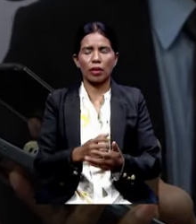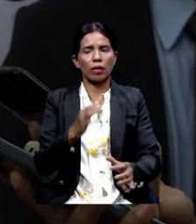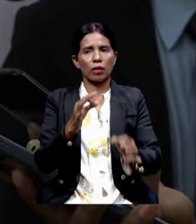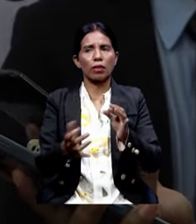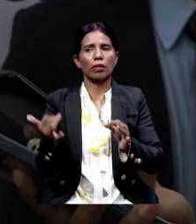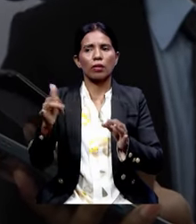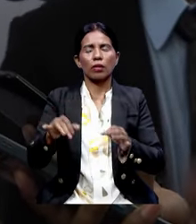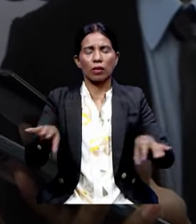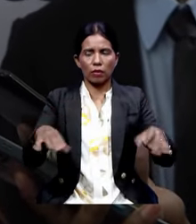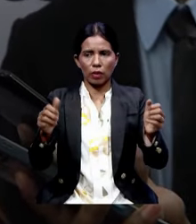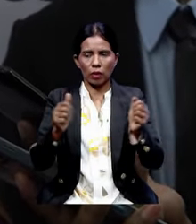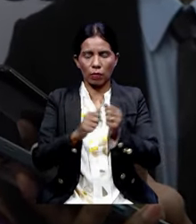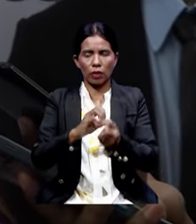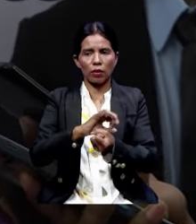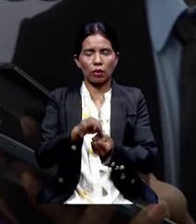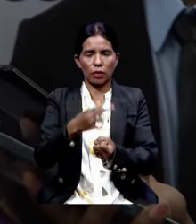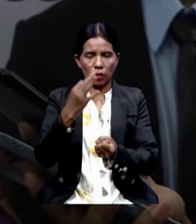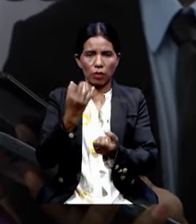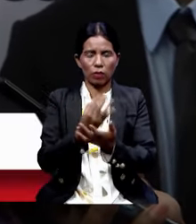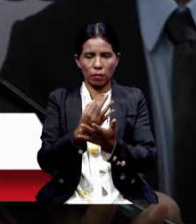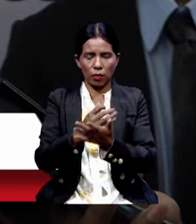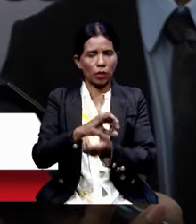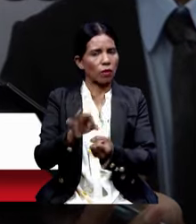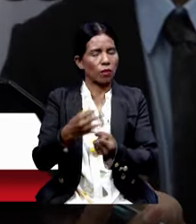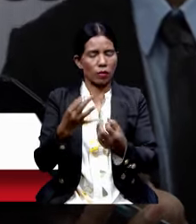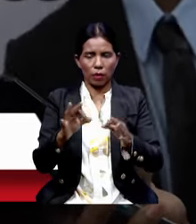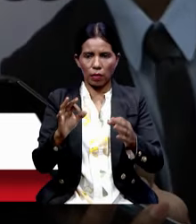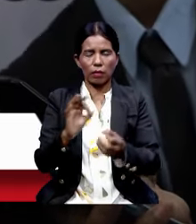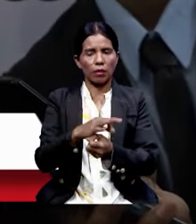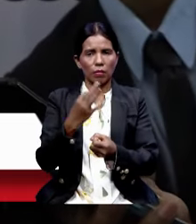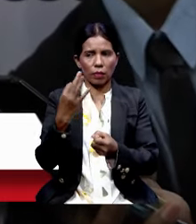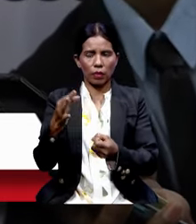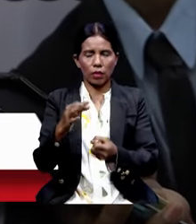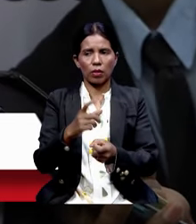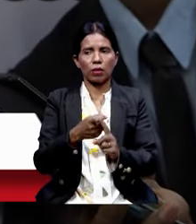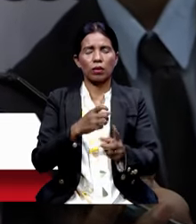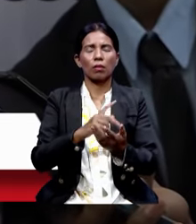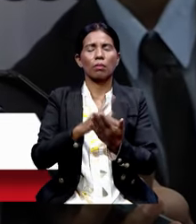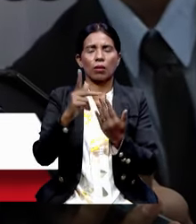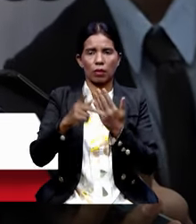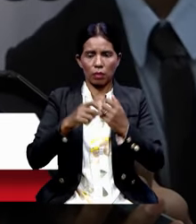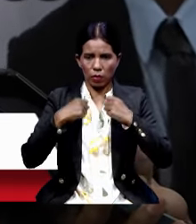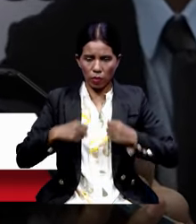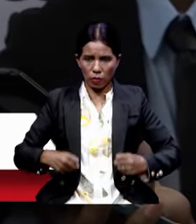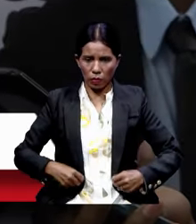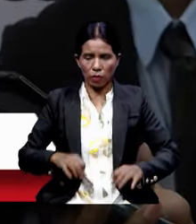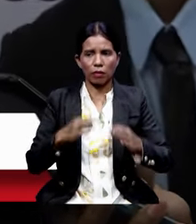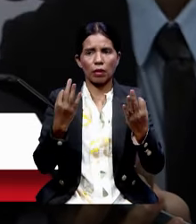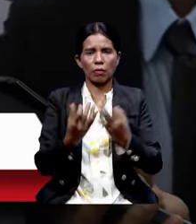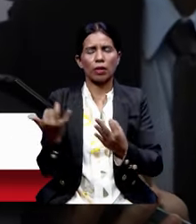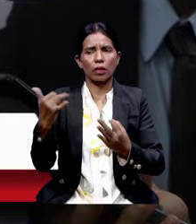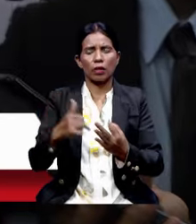seja contrato com COVID, orçamento COVID, lá e reona, ou busi programa saúde na família Mos, seja tem que